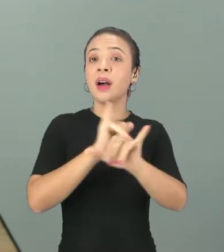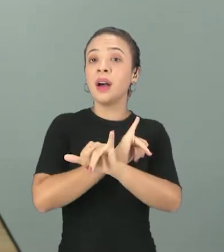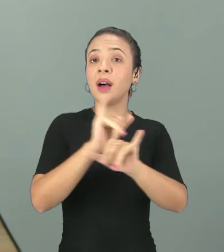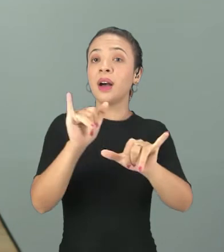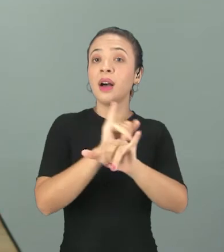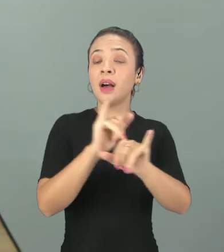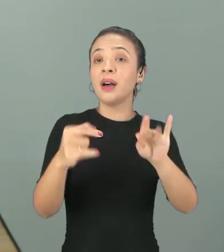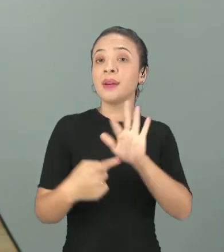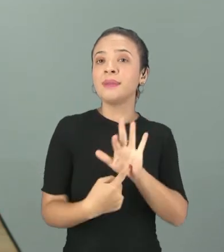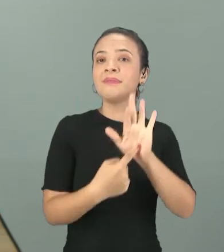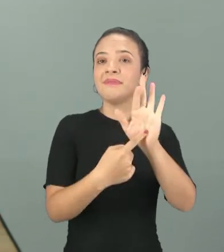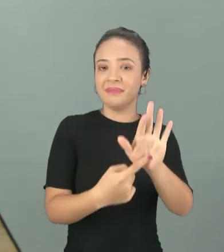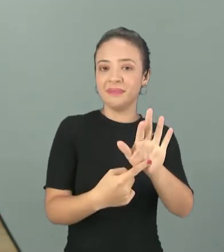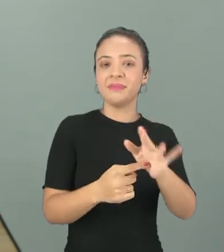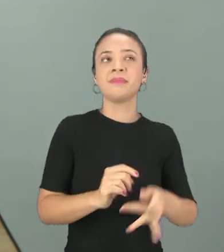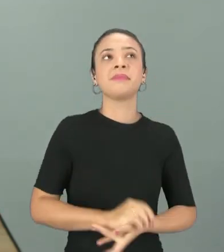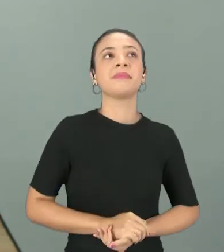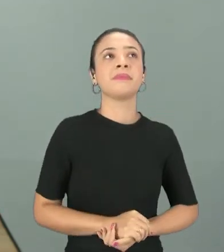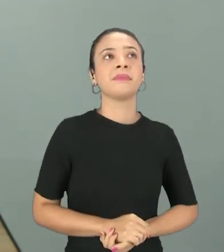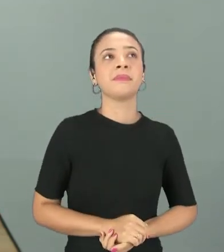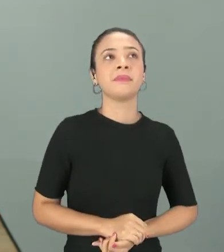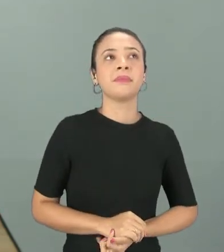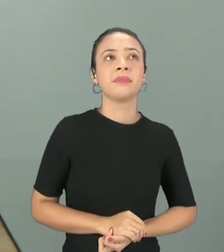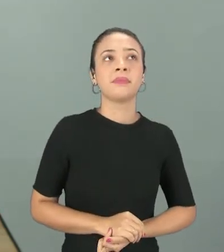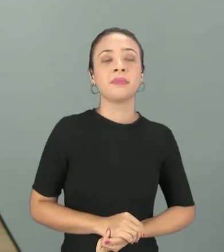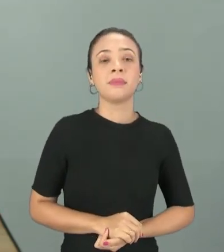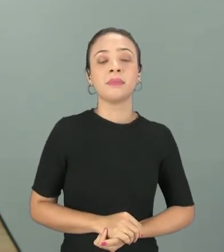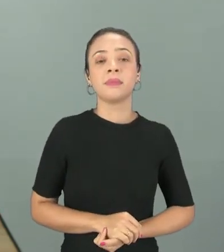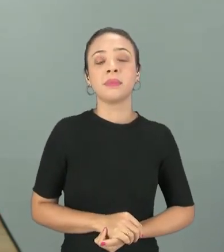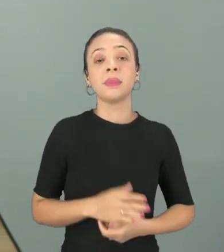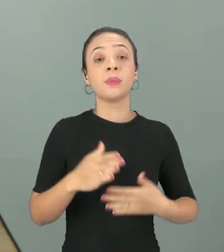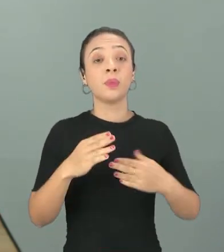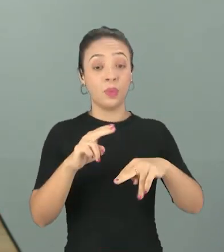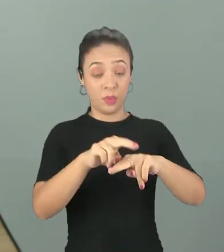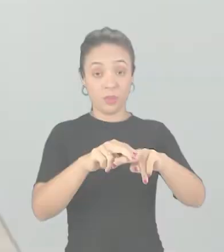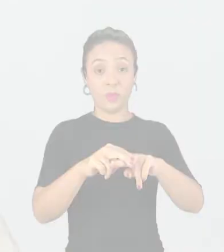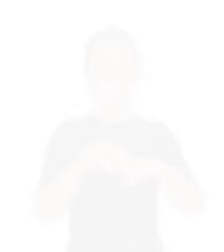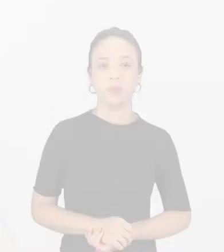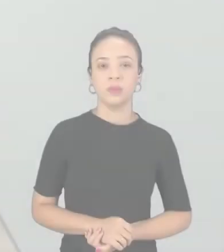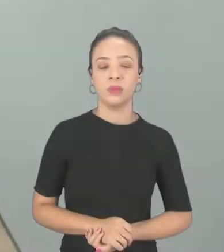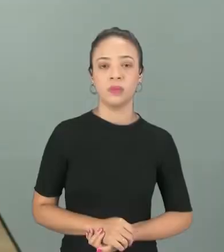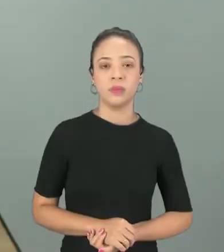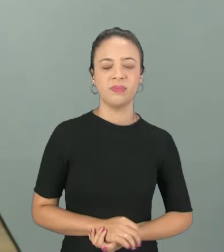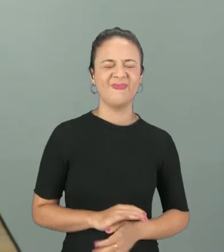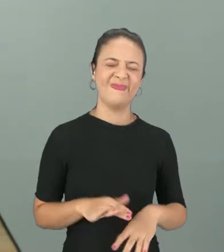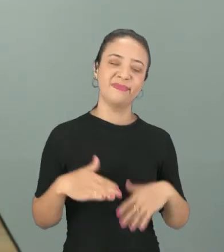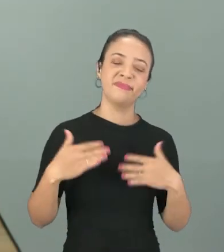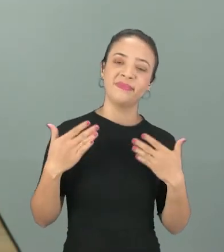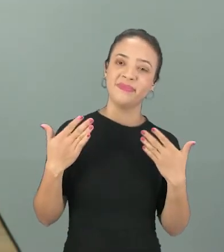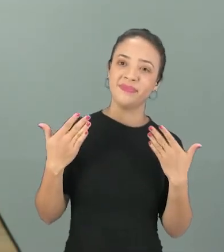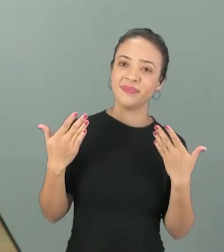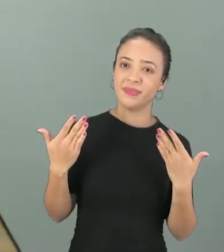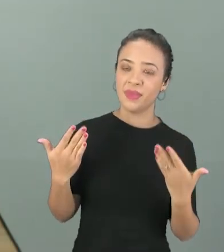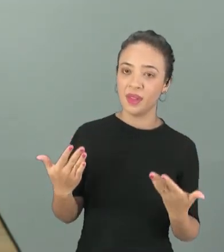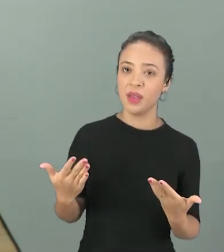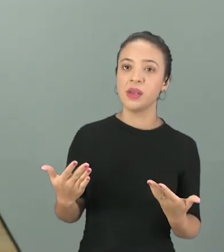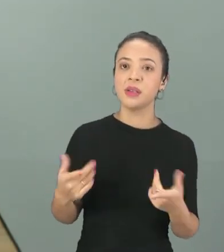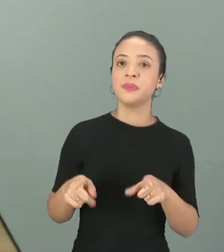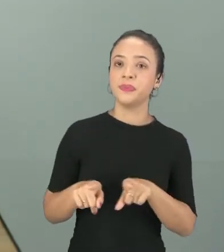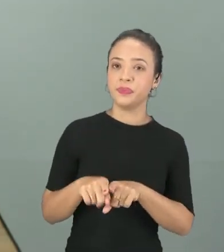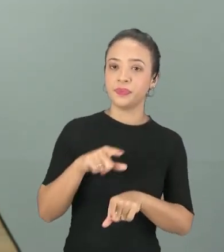está apresentando. Isso facilita o leitor. Então, além